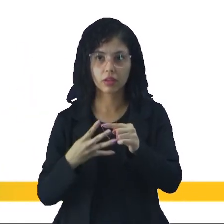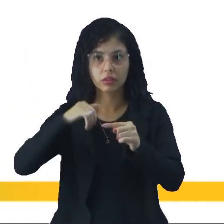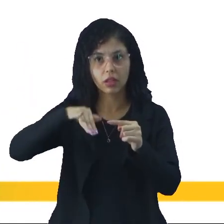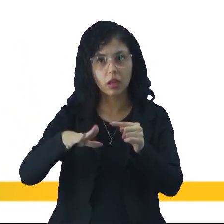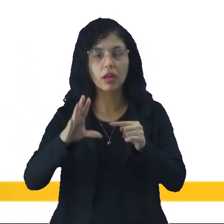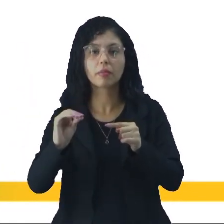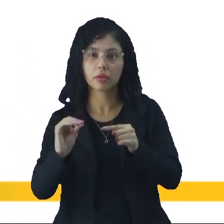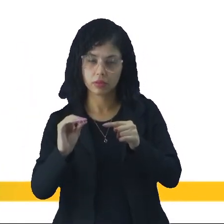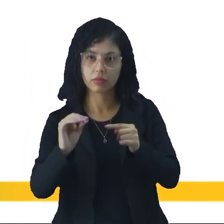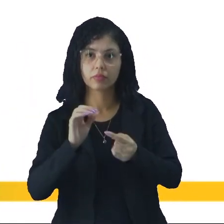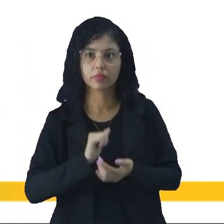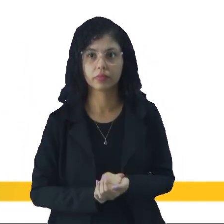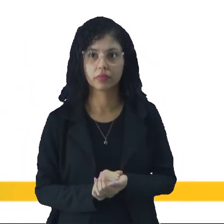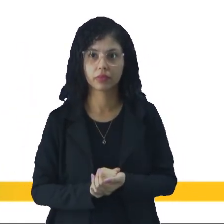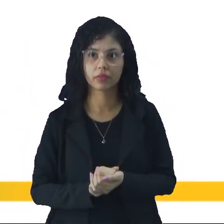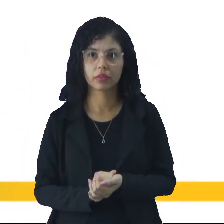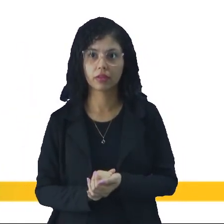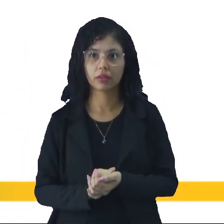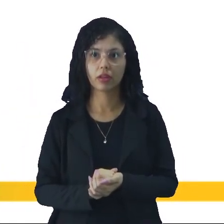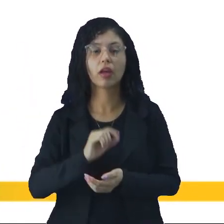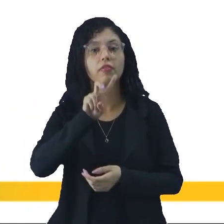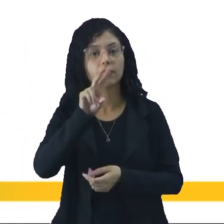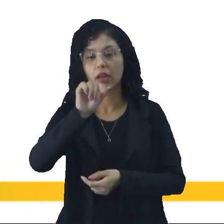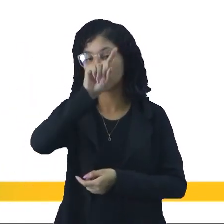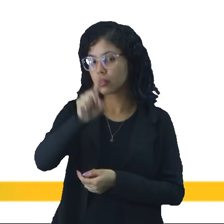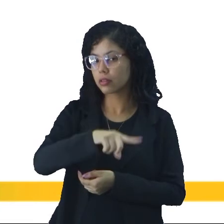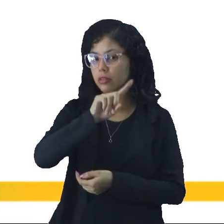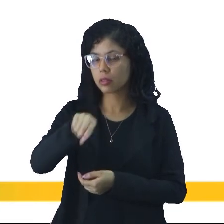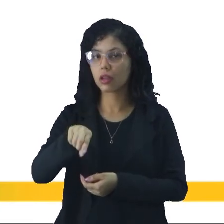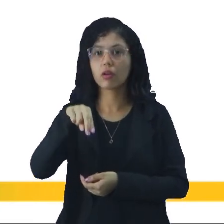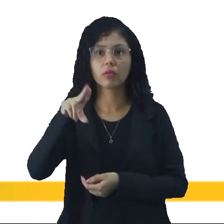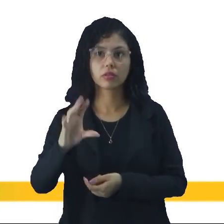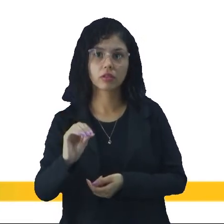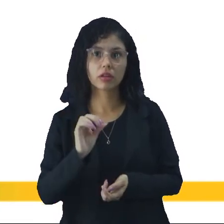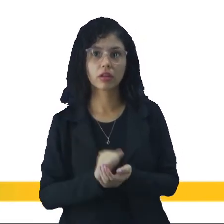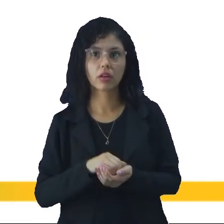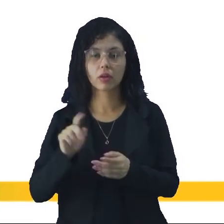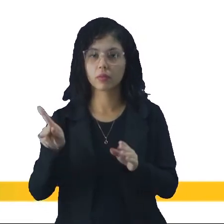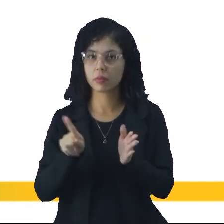meio elevado ao quadrado. Esse n0 vai cancelar com esse n0,